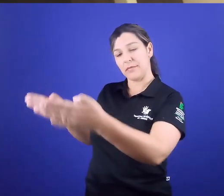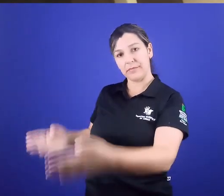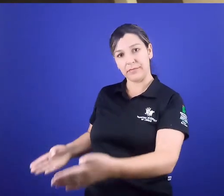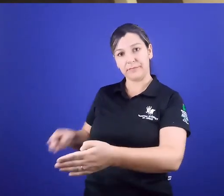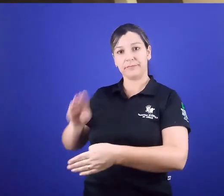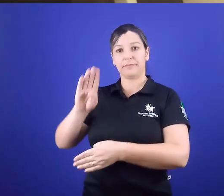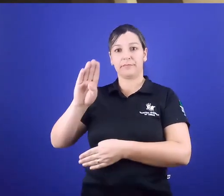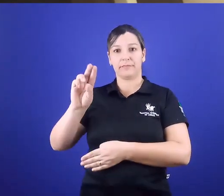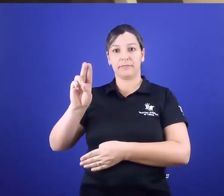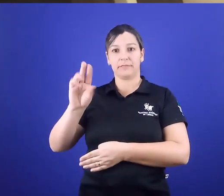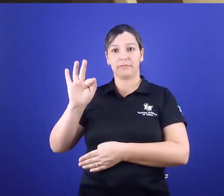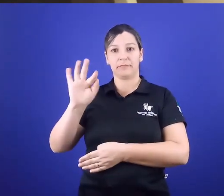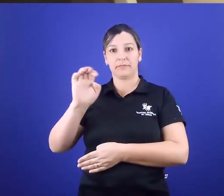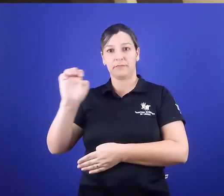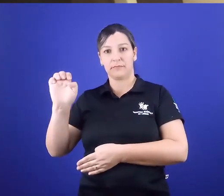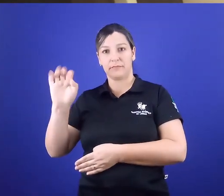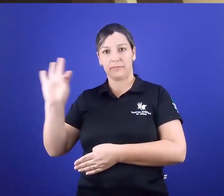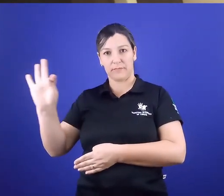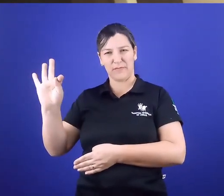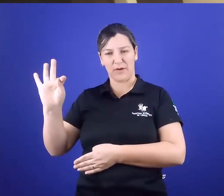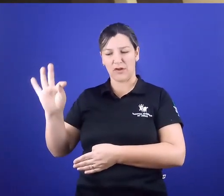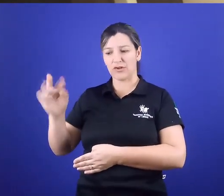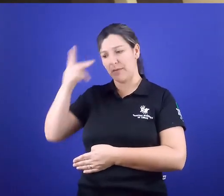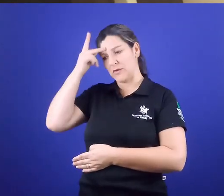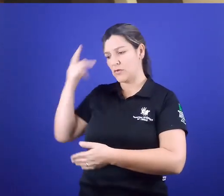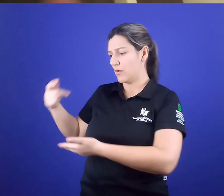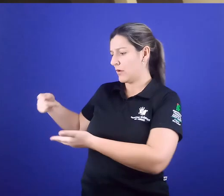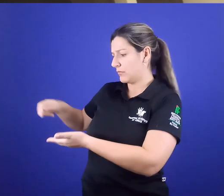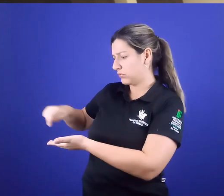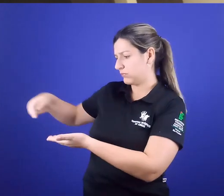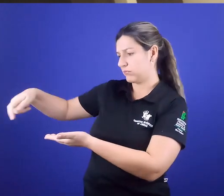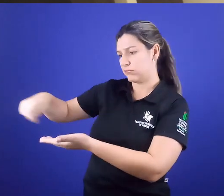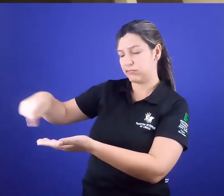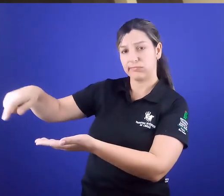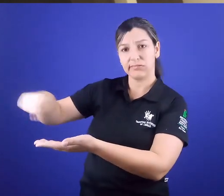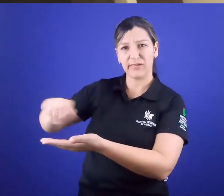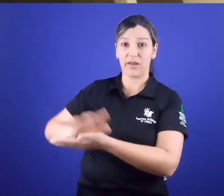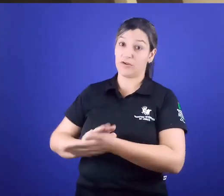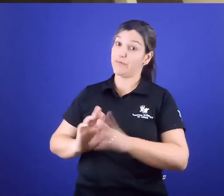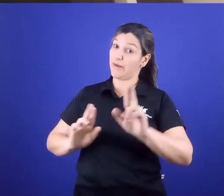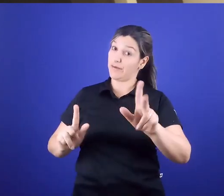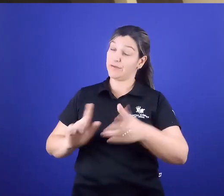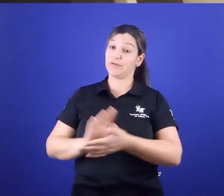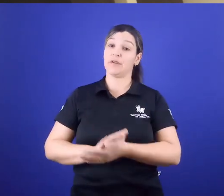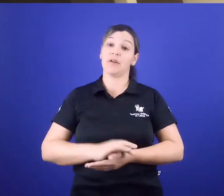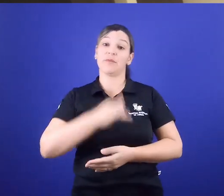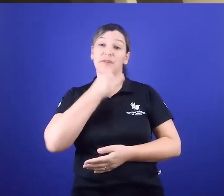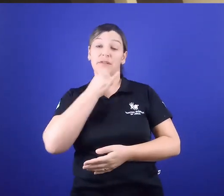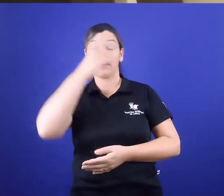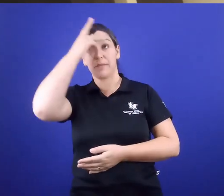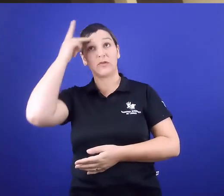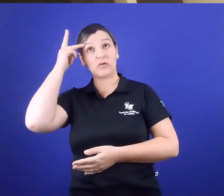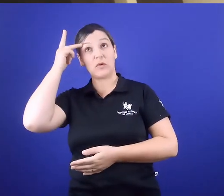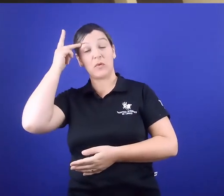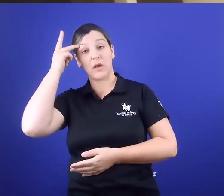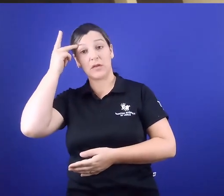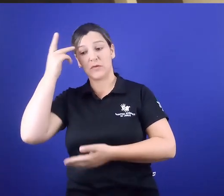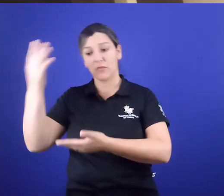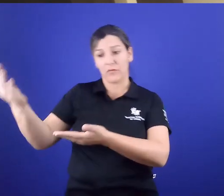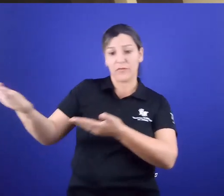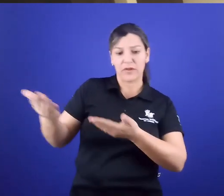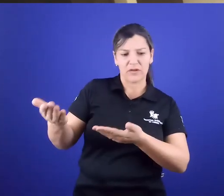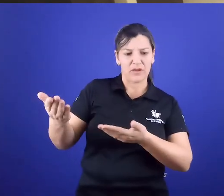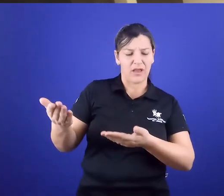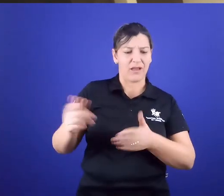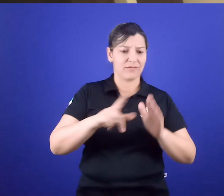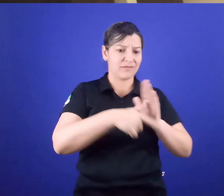estou exemplificando isso porque já aconteceu comigo em evento meu. O convidado chegou atrasado, pegou o menu e disse para uma pessoa do buffet, eu quero comer